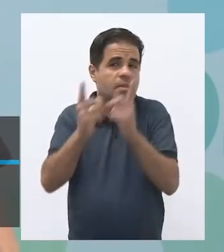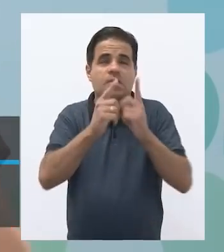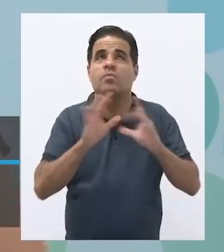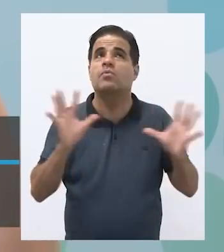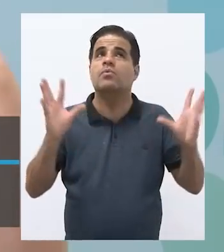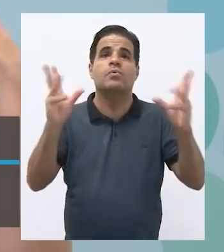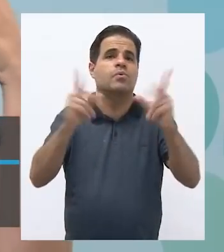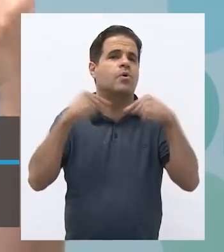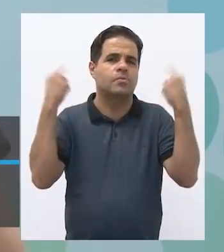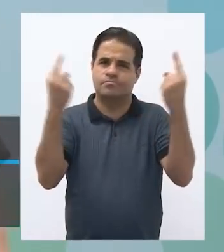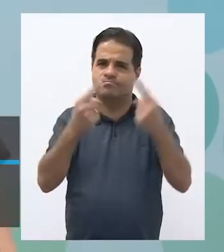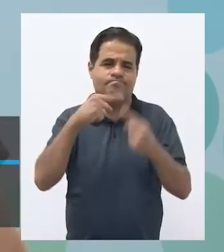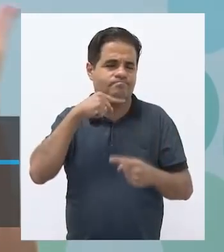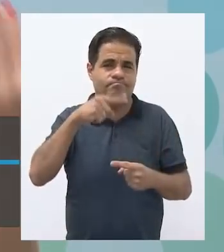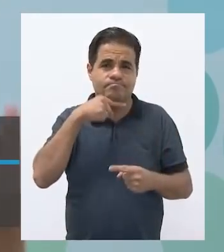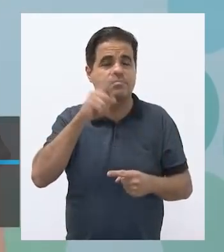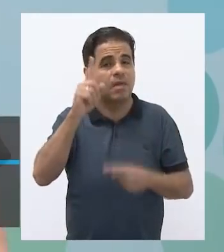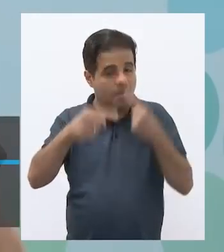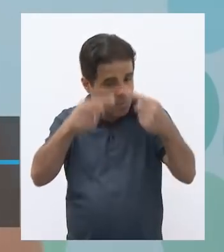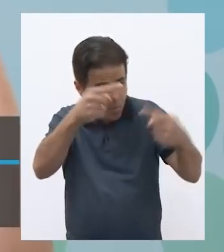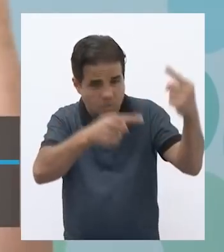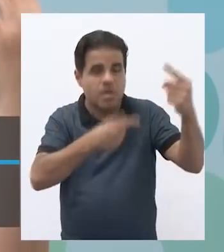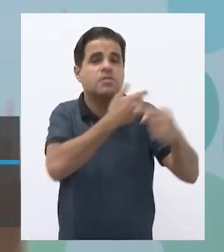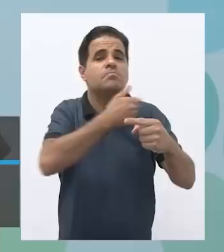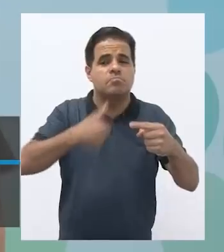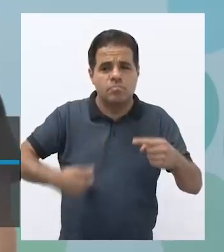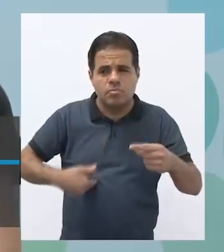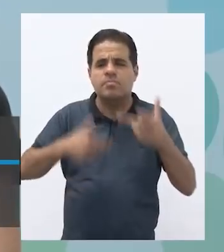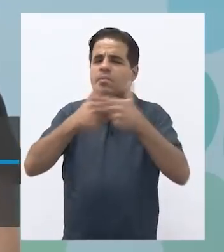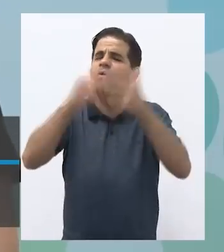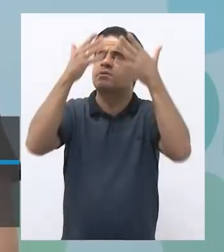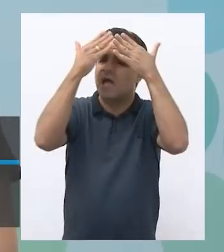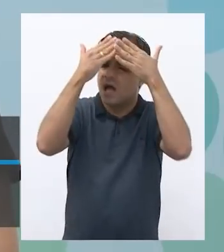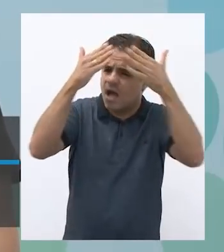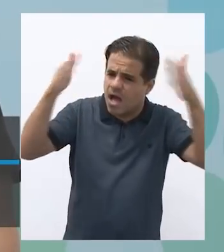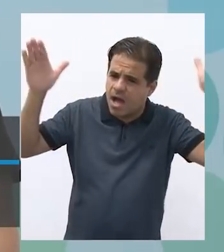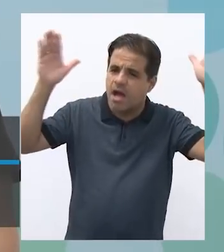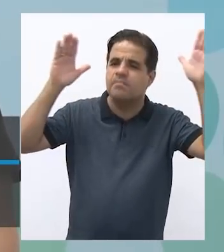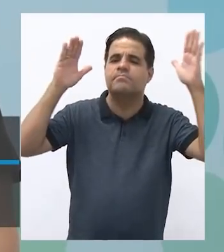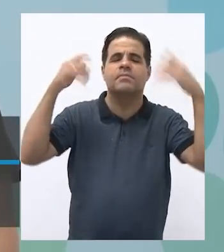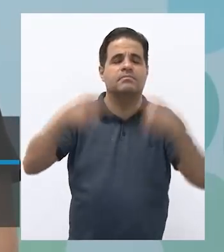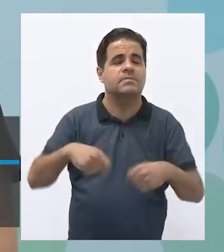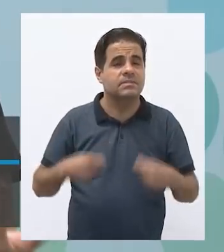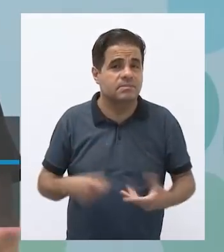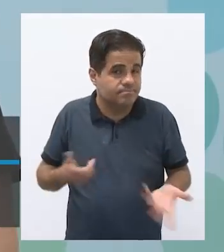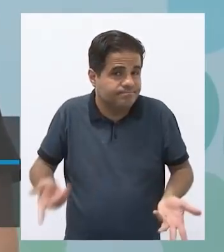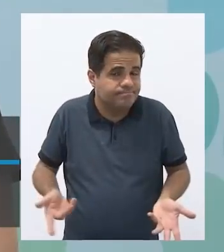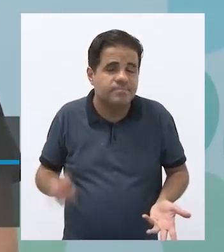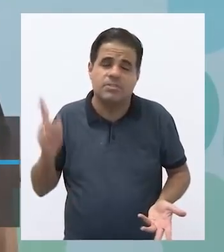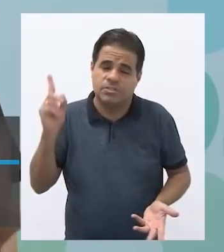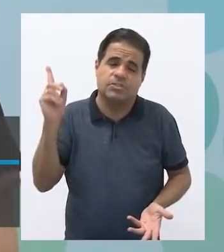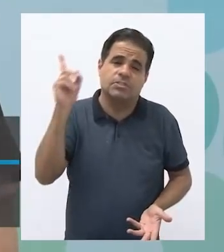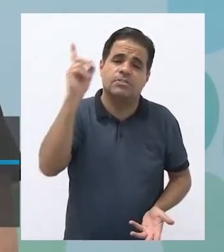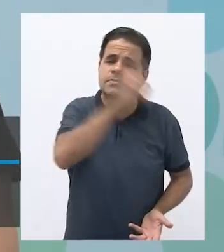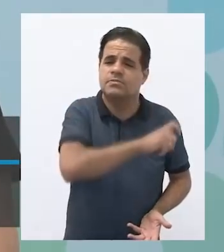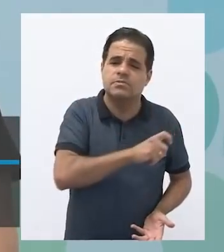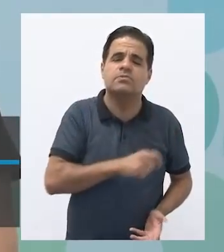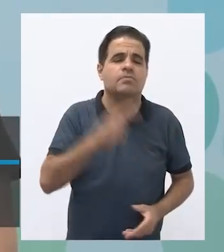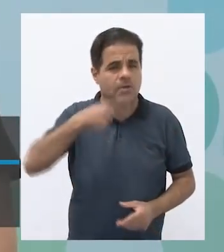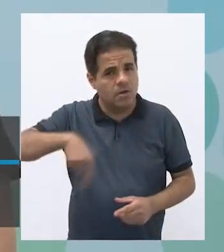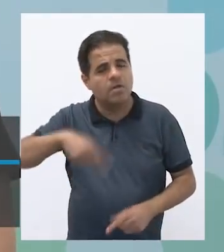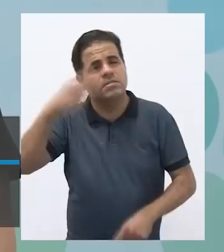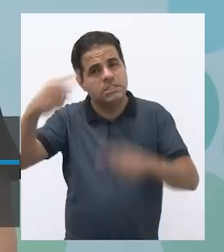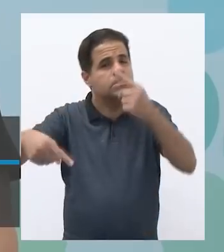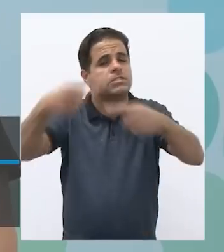mundo, é questão de política pública, é uma coisa ampla e, enfim, é para a gente